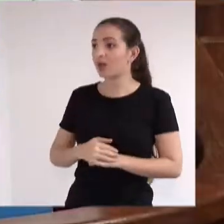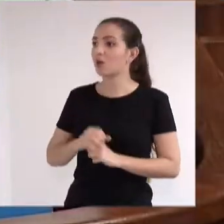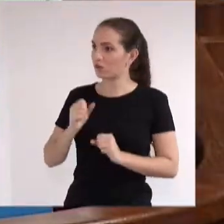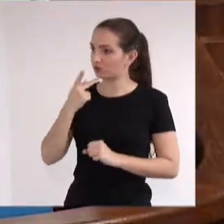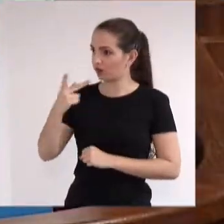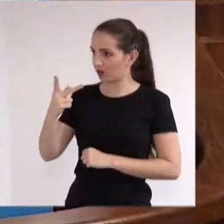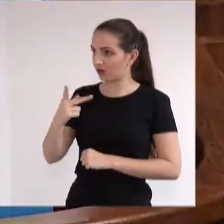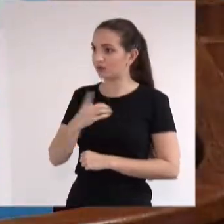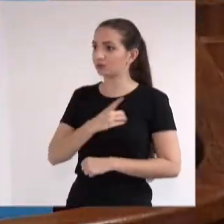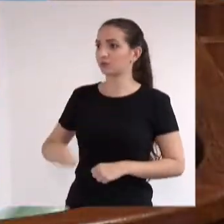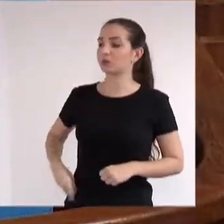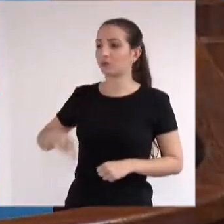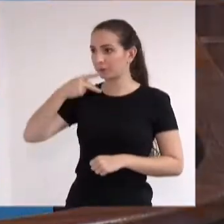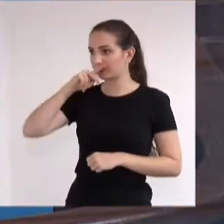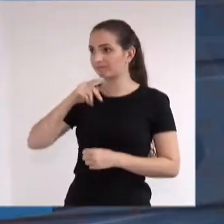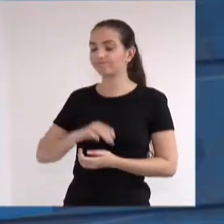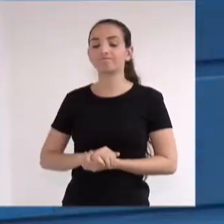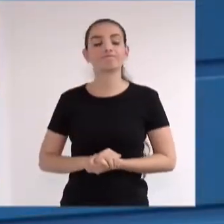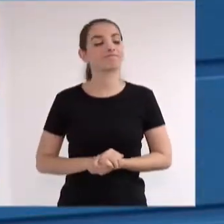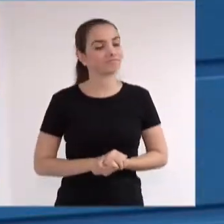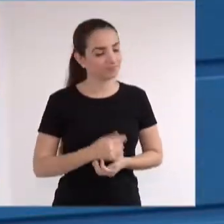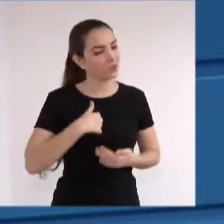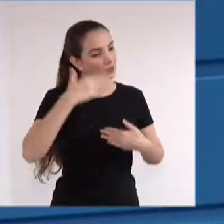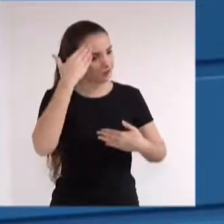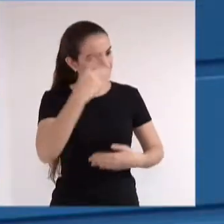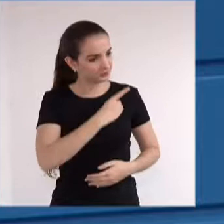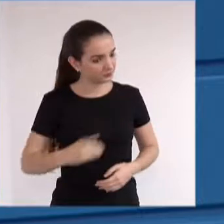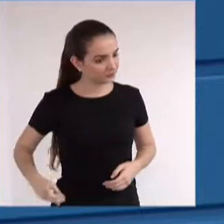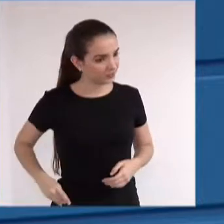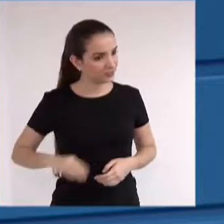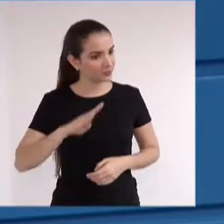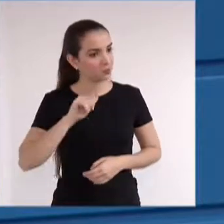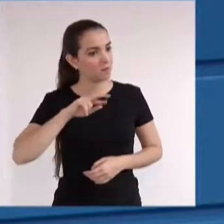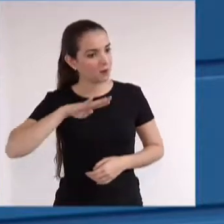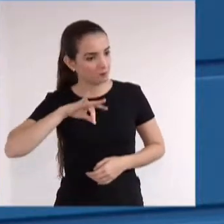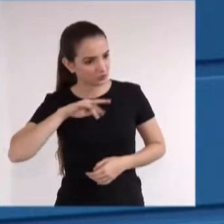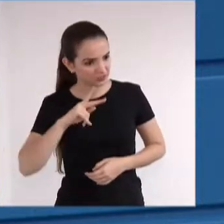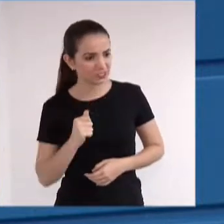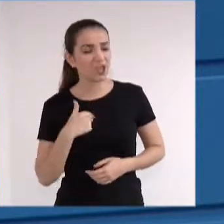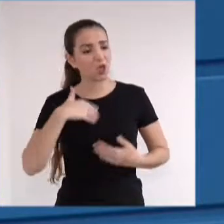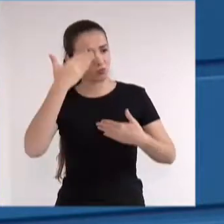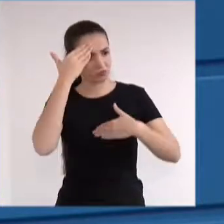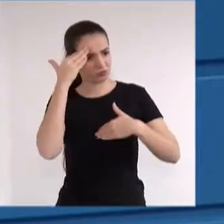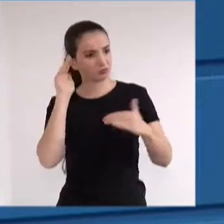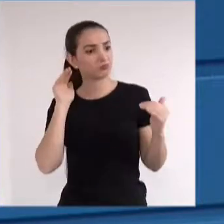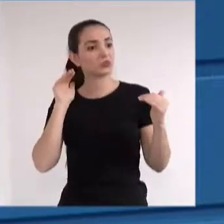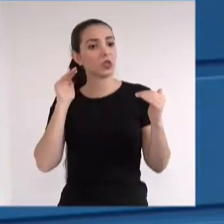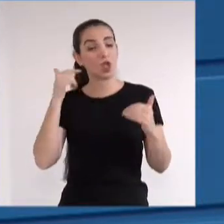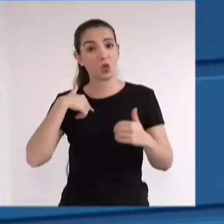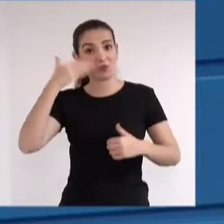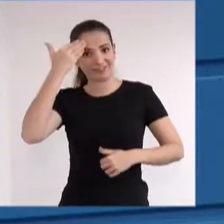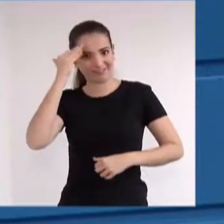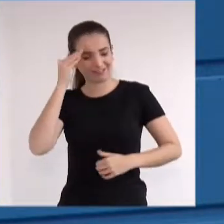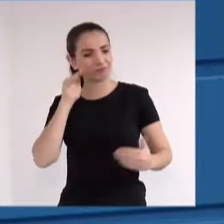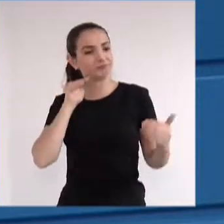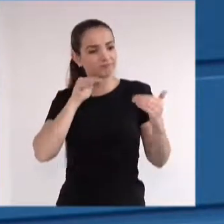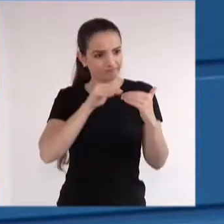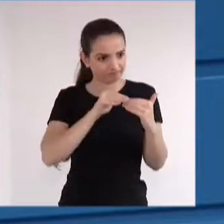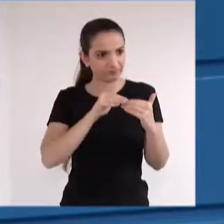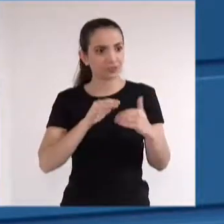Schiuffi fazer o encerramento. Eu agradeço, deputado Barbosinha. Entendi perfeitamente, eu até ia fazer a discussão, resolvi não